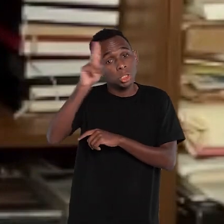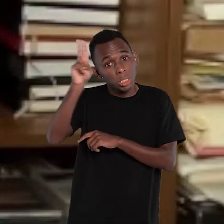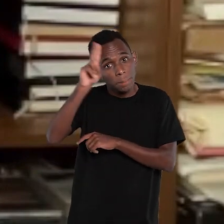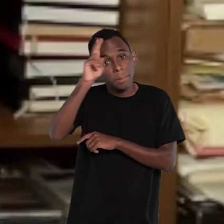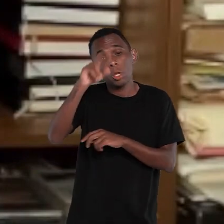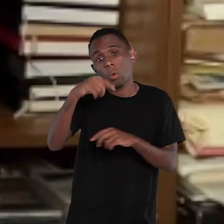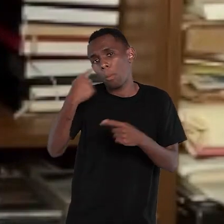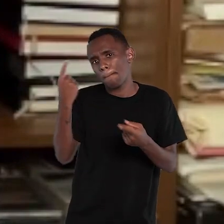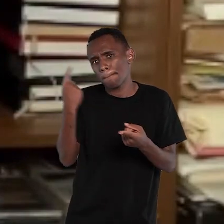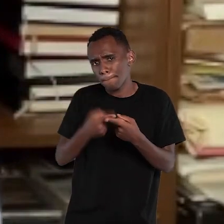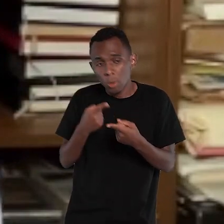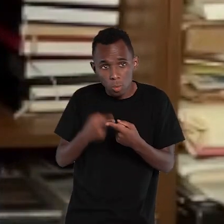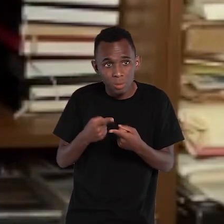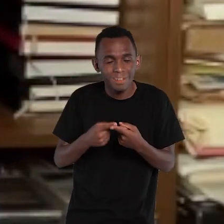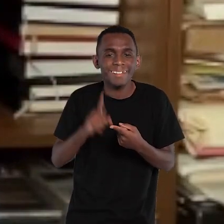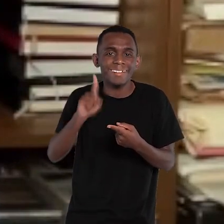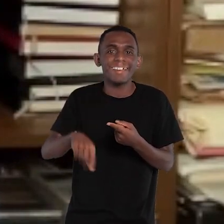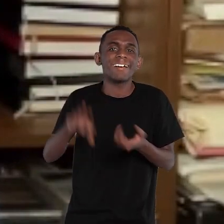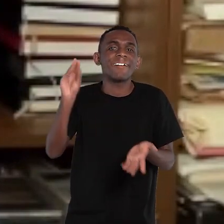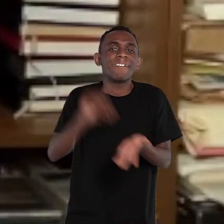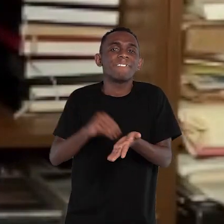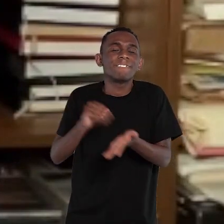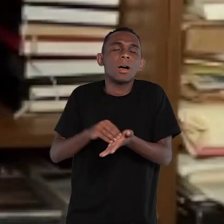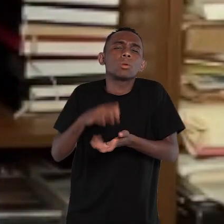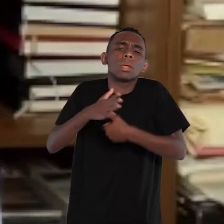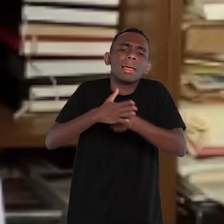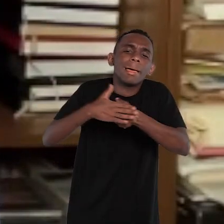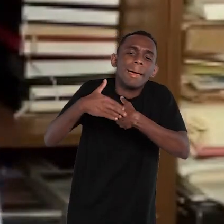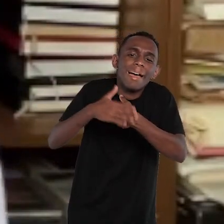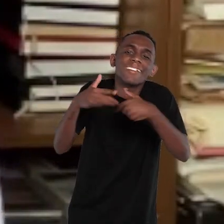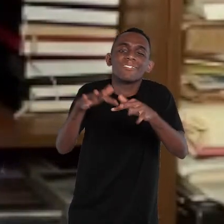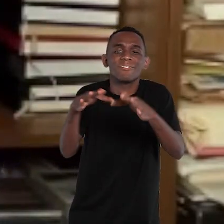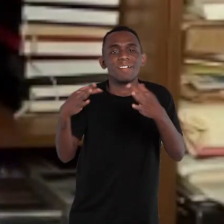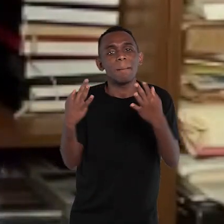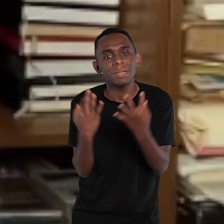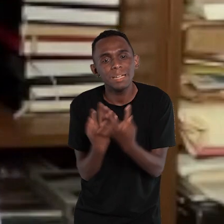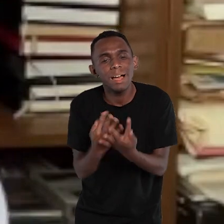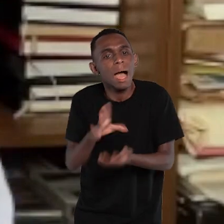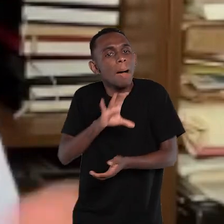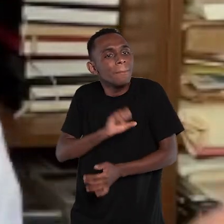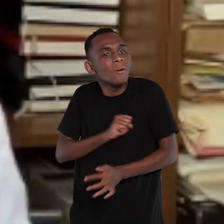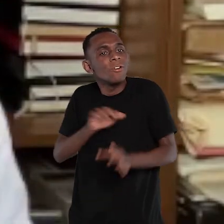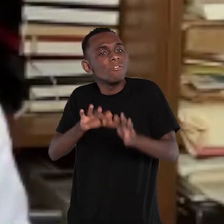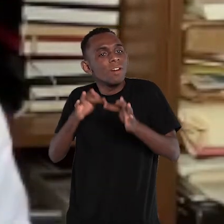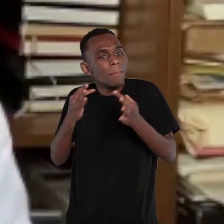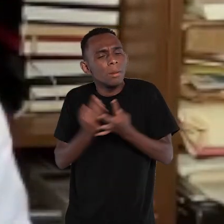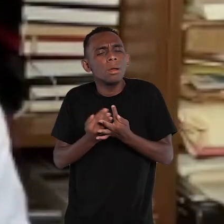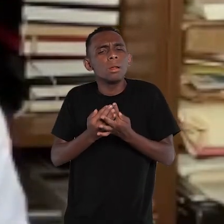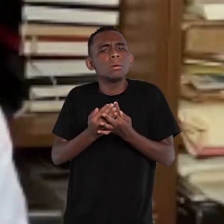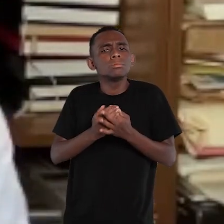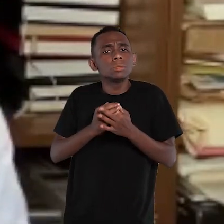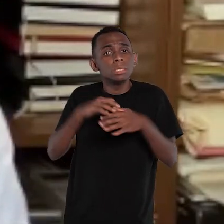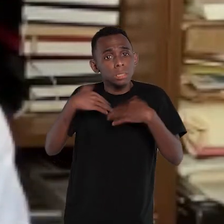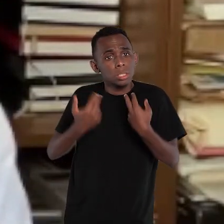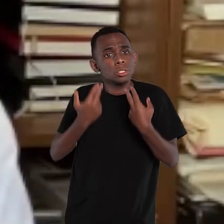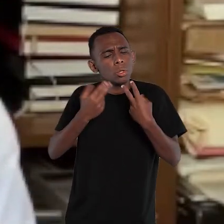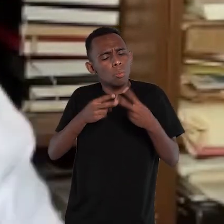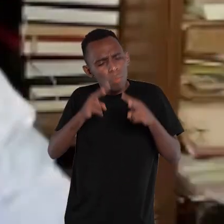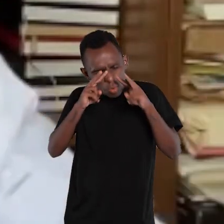que a razão disso tudo era a falta de afeto familiar. E aí eu resolvi olhar para uma